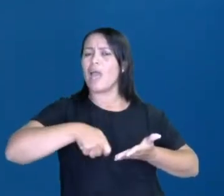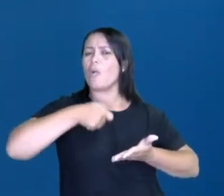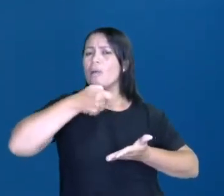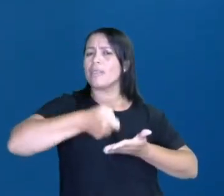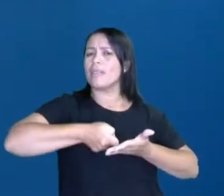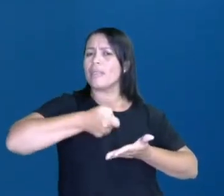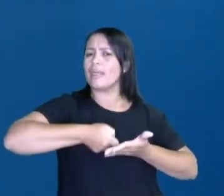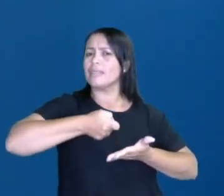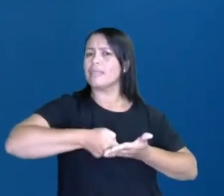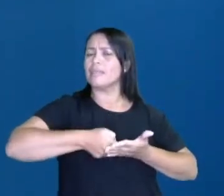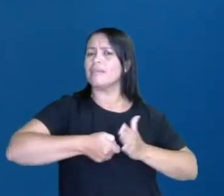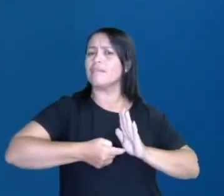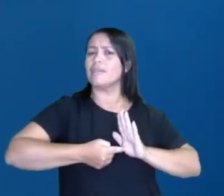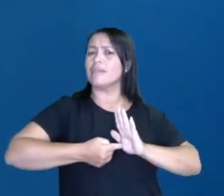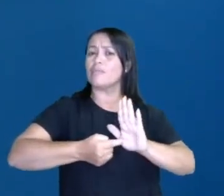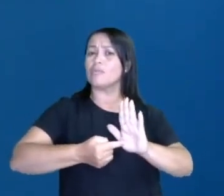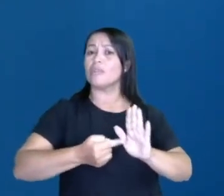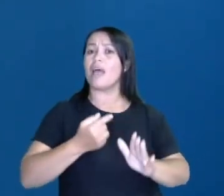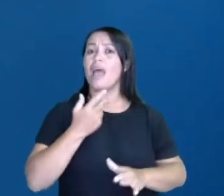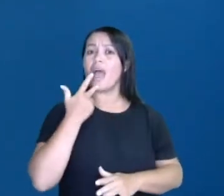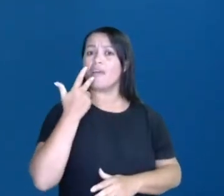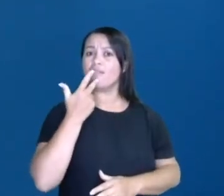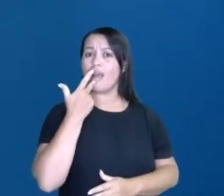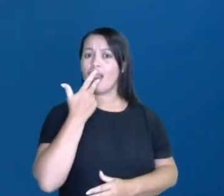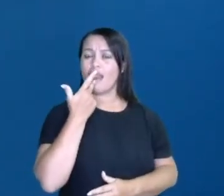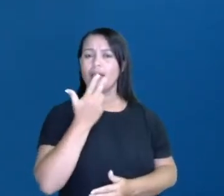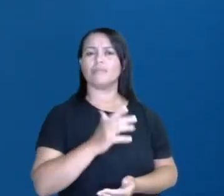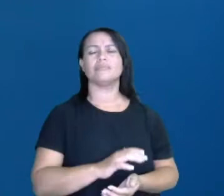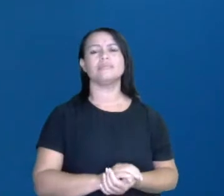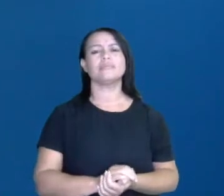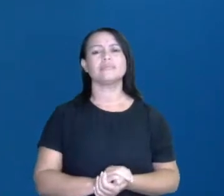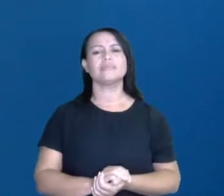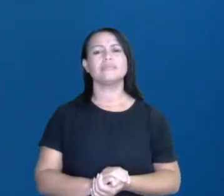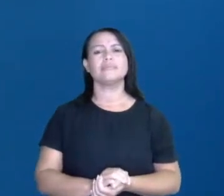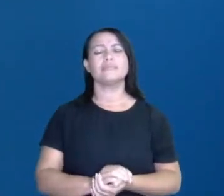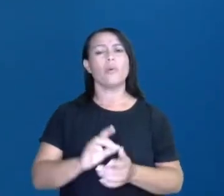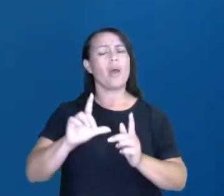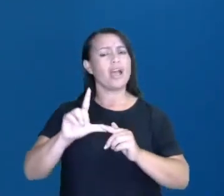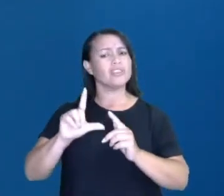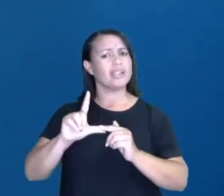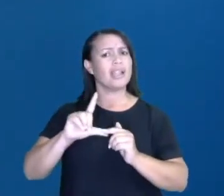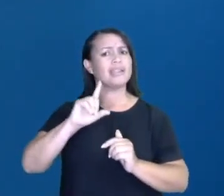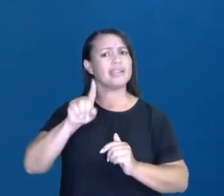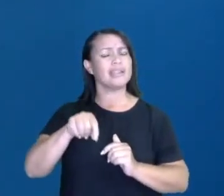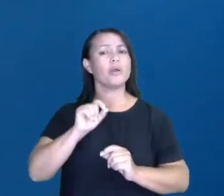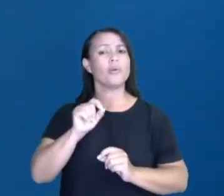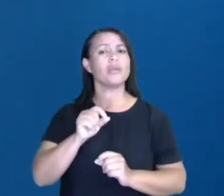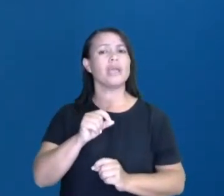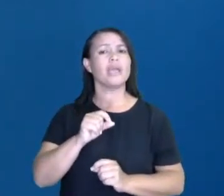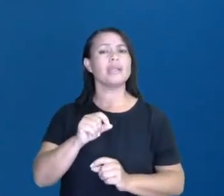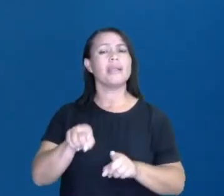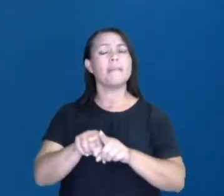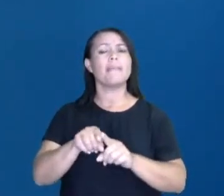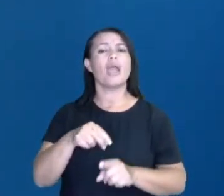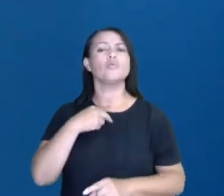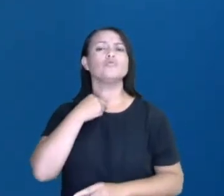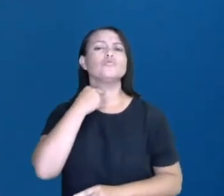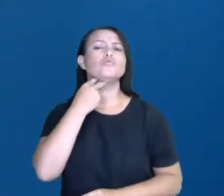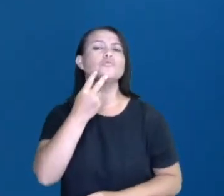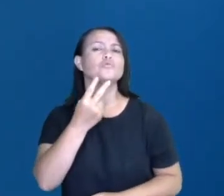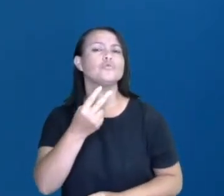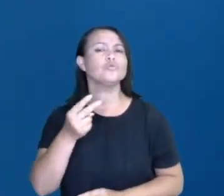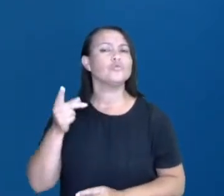de reproduzir a fala. Aqui as letras é uma tentativa de reproduzir os sons que a